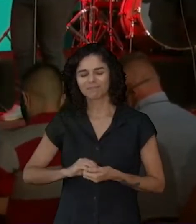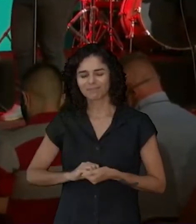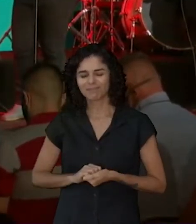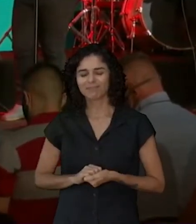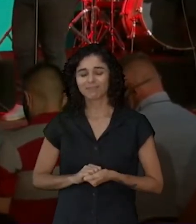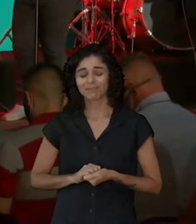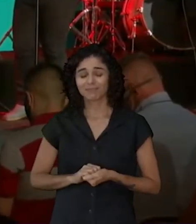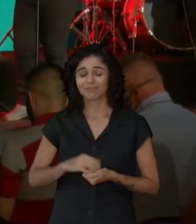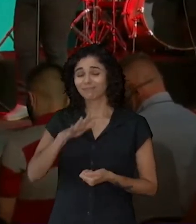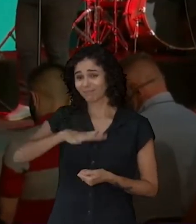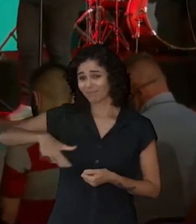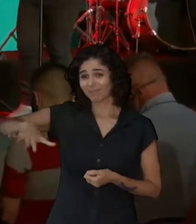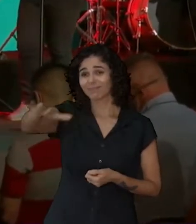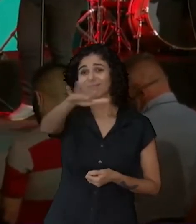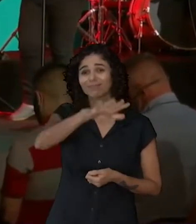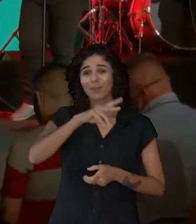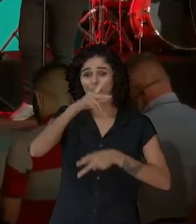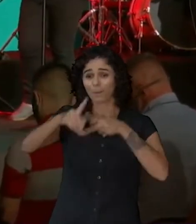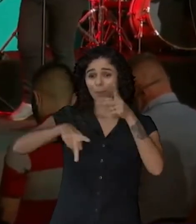Esse povo é o teu povo.